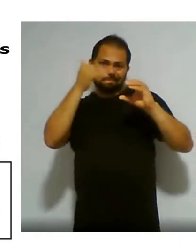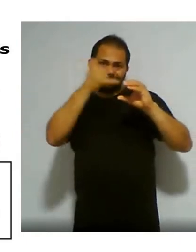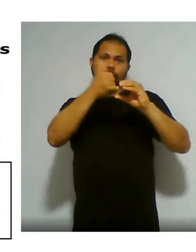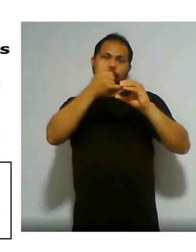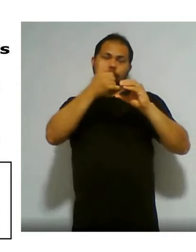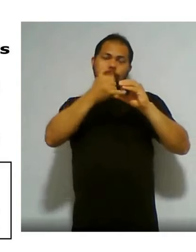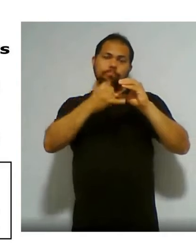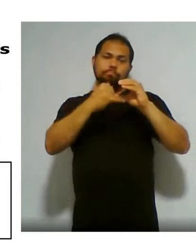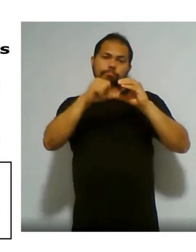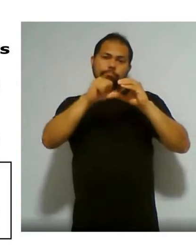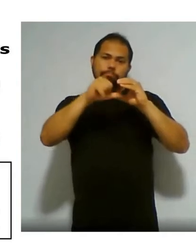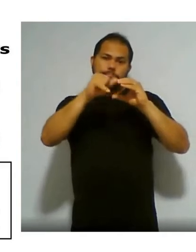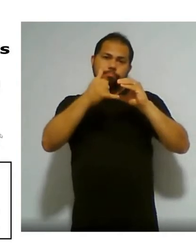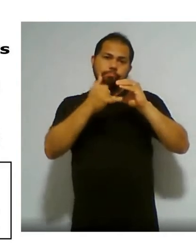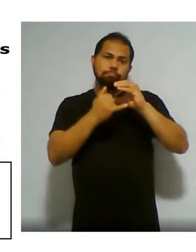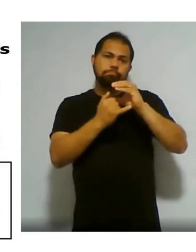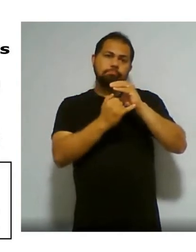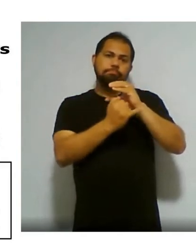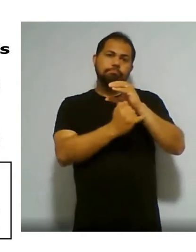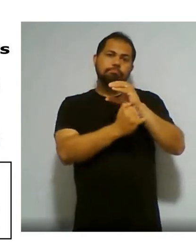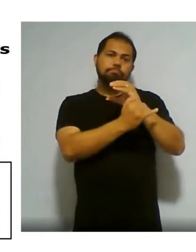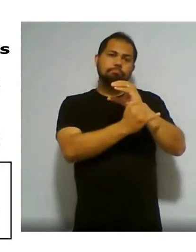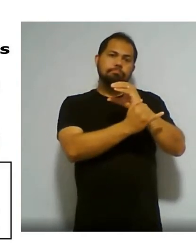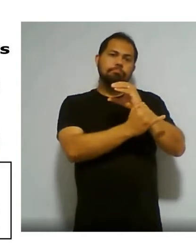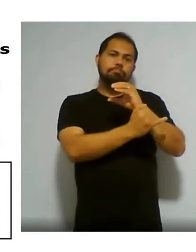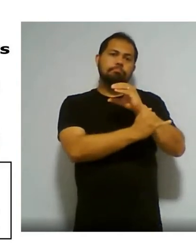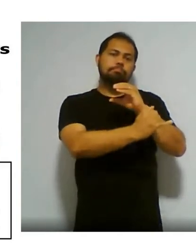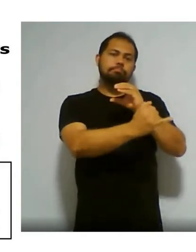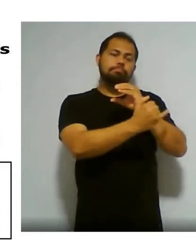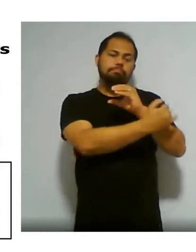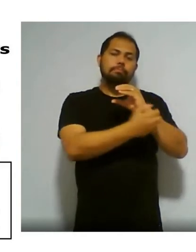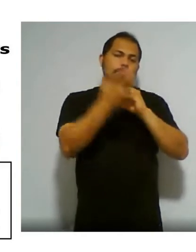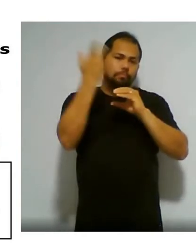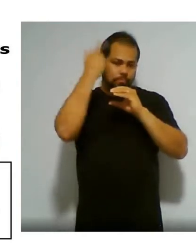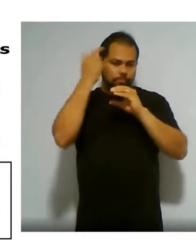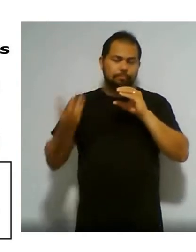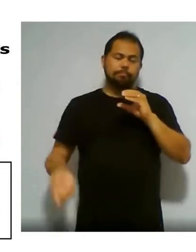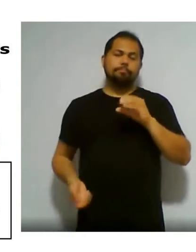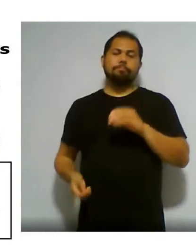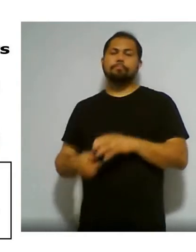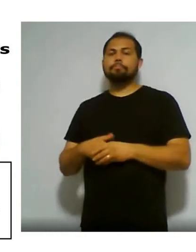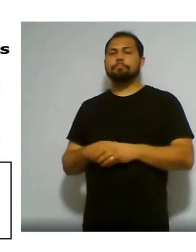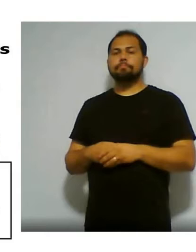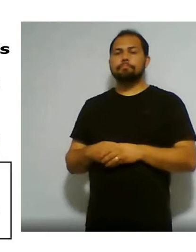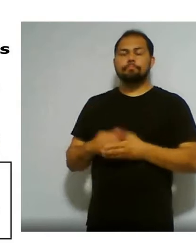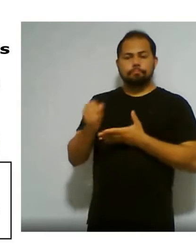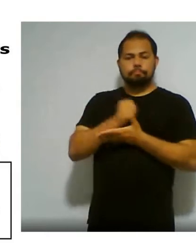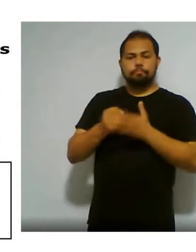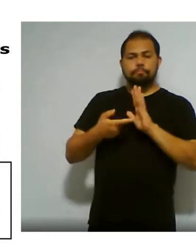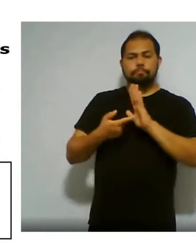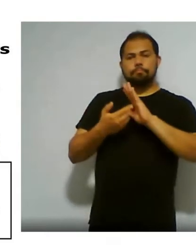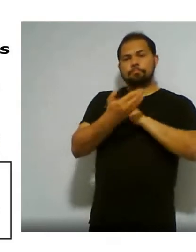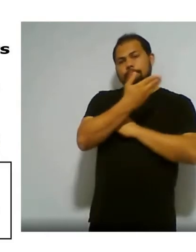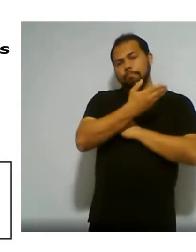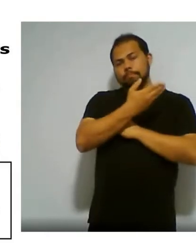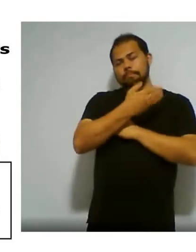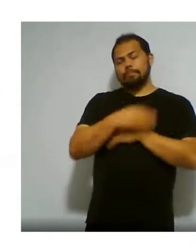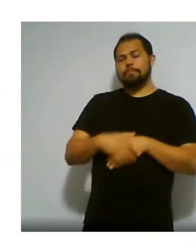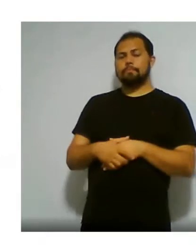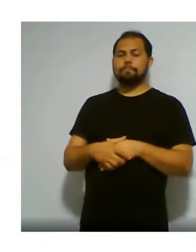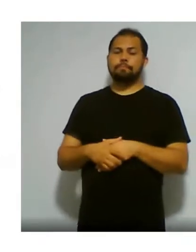esse menor, esse do PCI Express e esse do SATA. Basicamente é isso aqui. Aí vem tudo nesse conjunto de fios aqui.